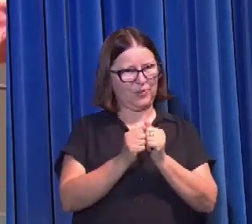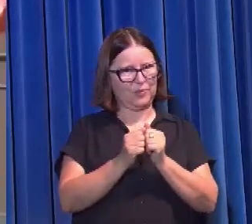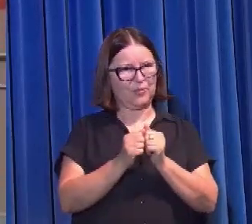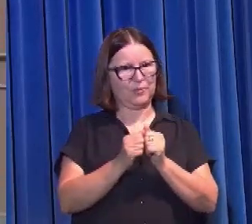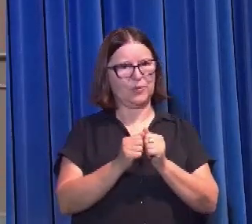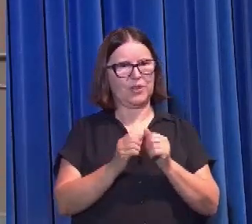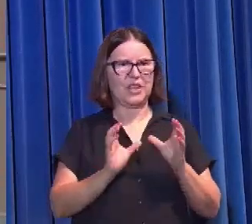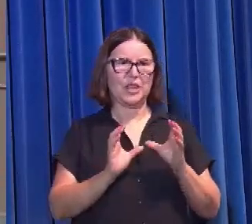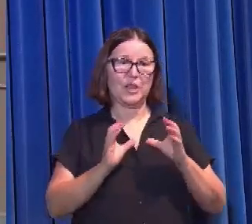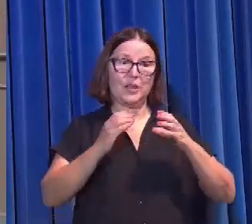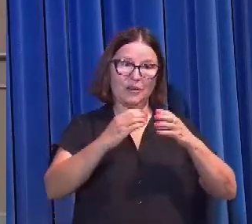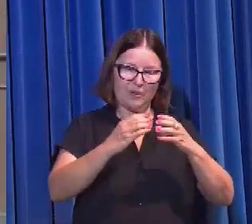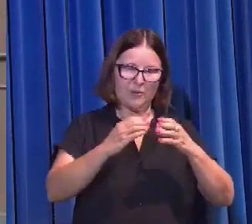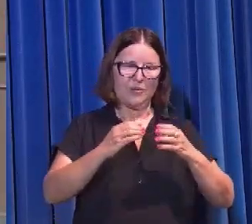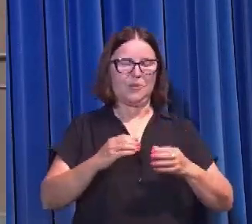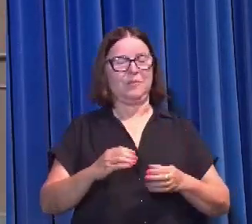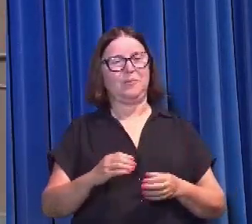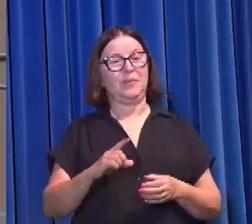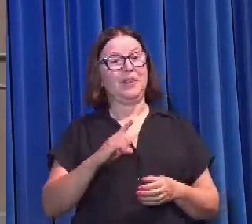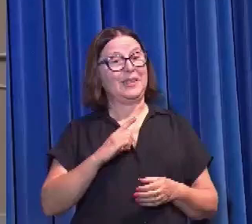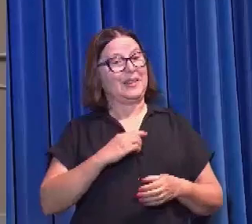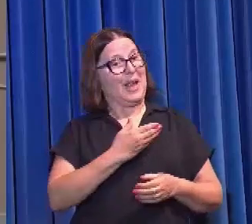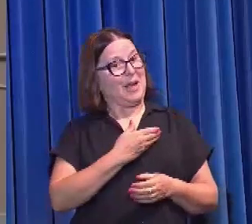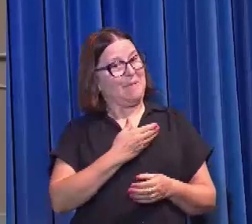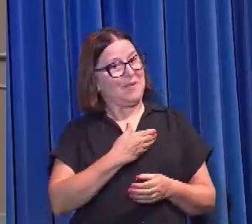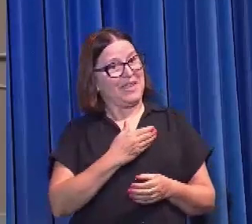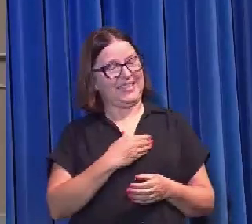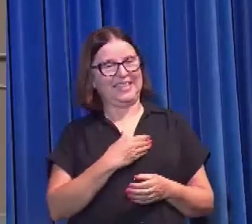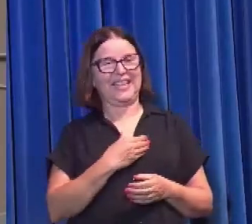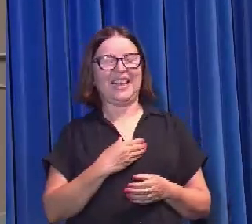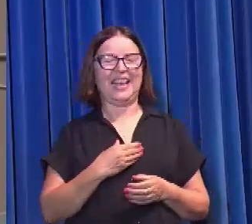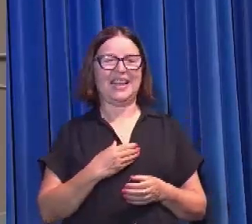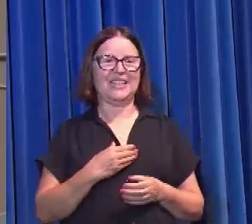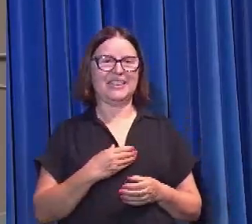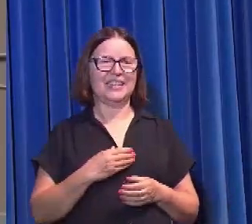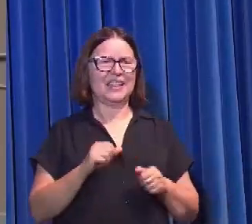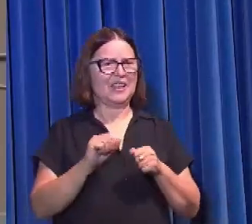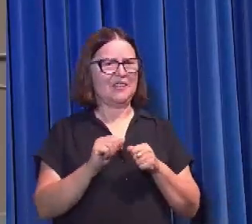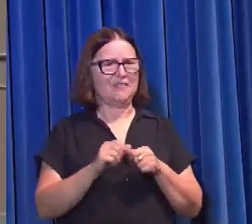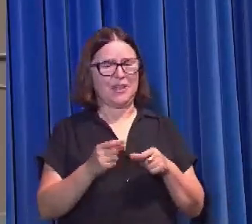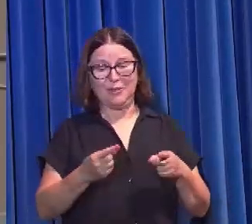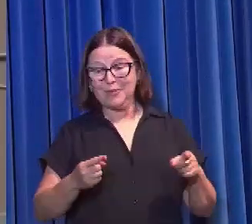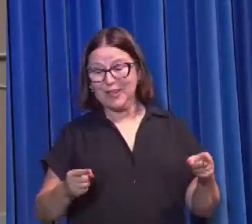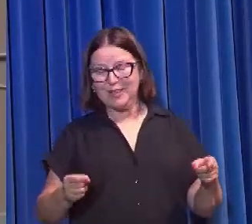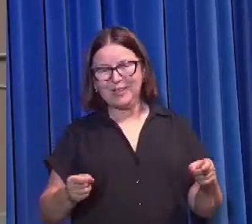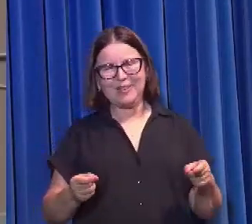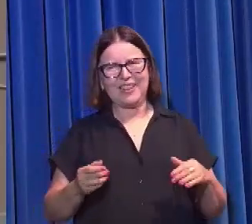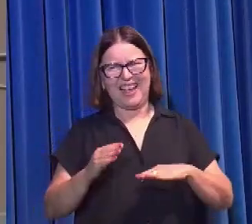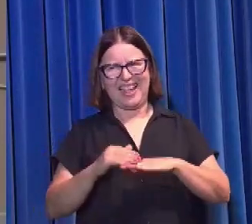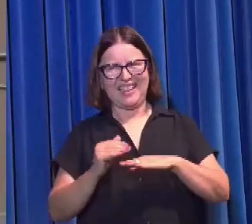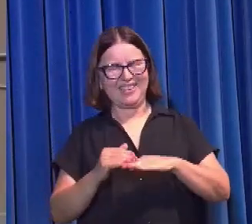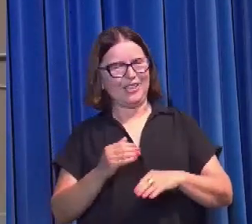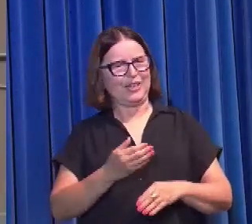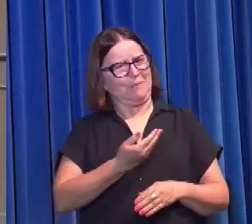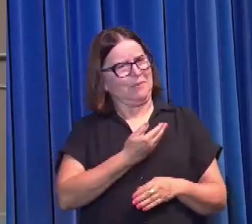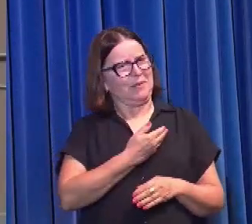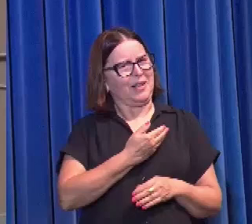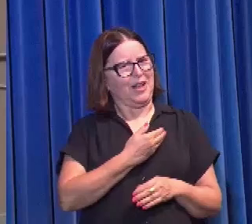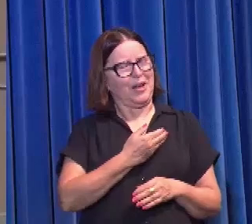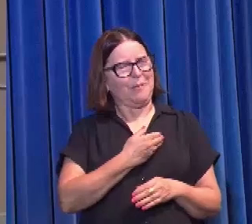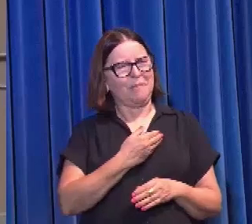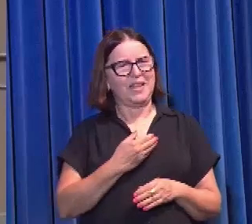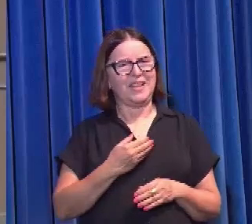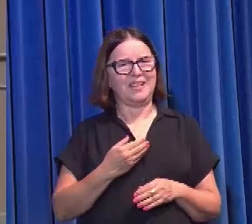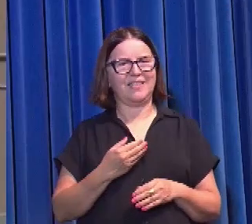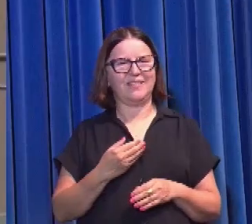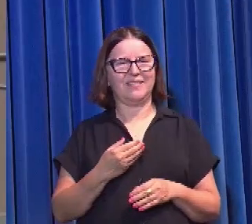igreja. Fazer o dia de lazer, faz um churrasquinho com os irmãos da igreja. Tem esse convívio porque você vai crescer no